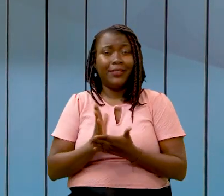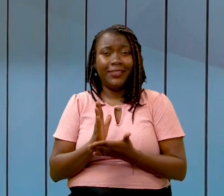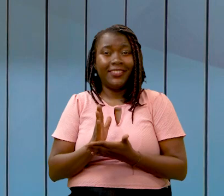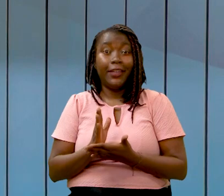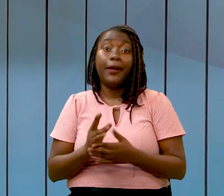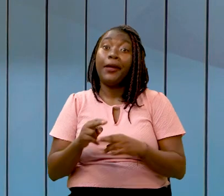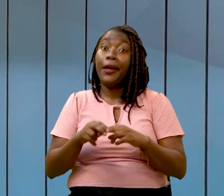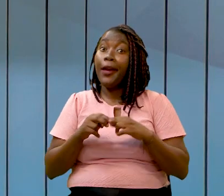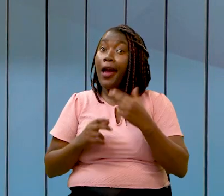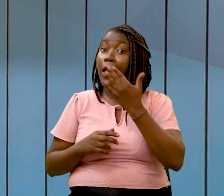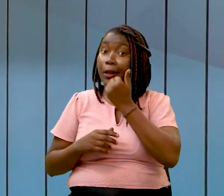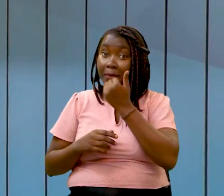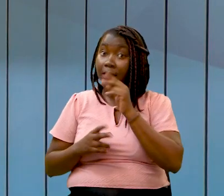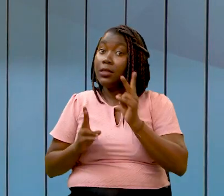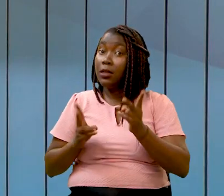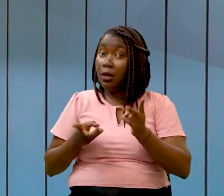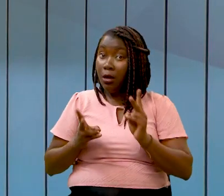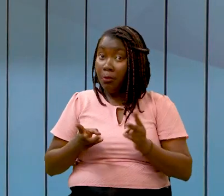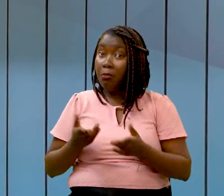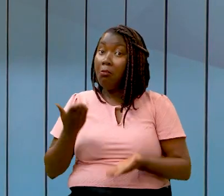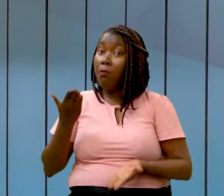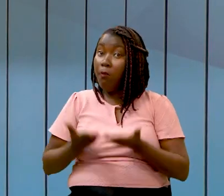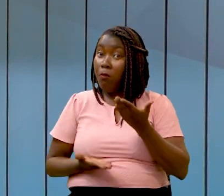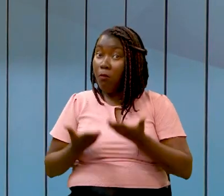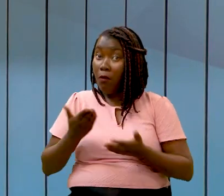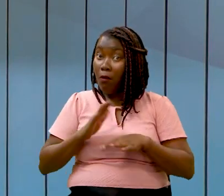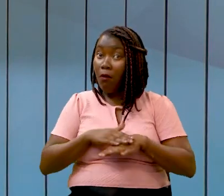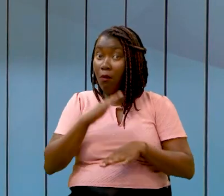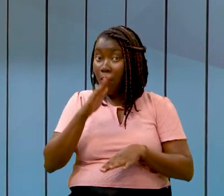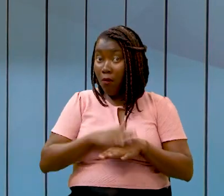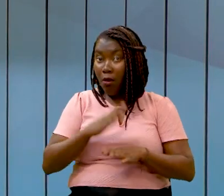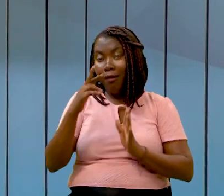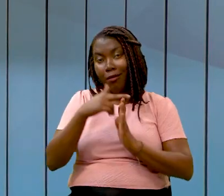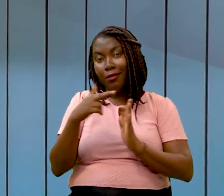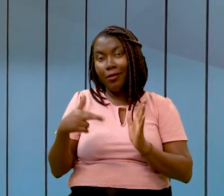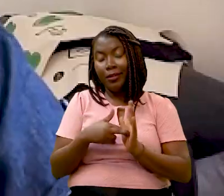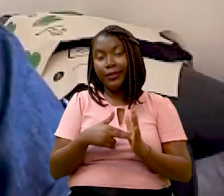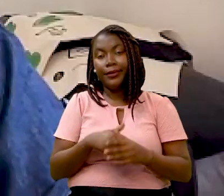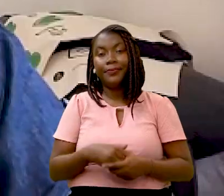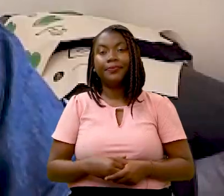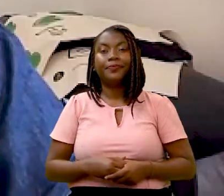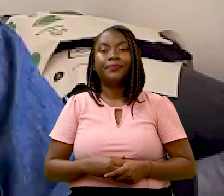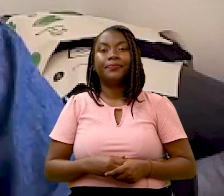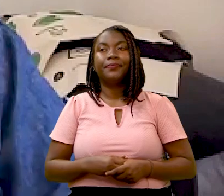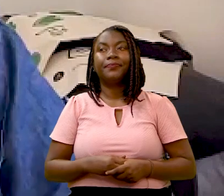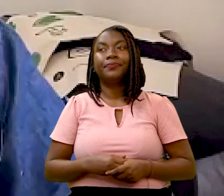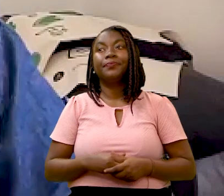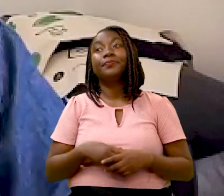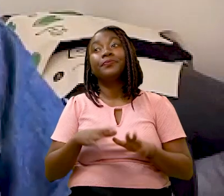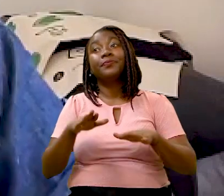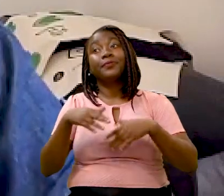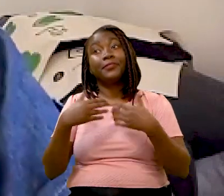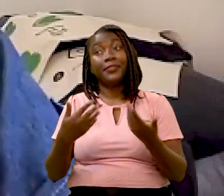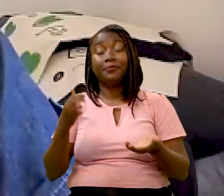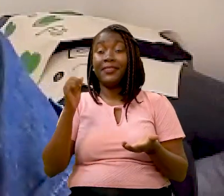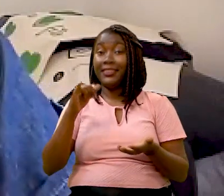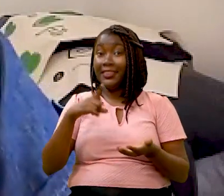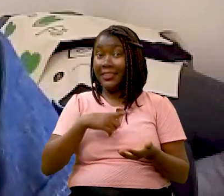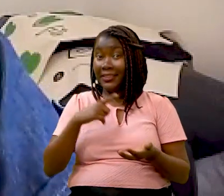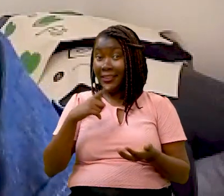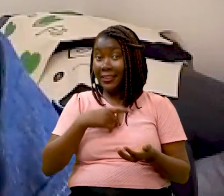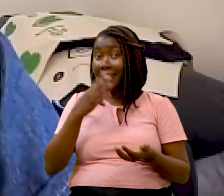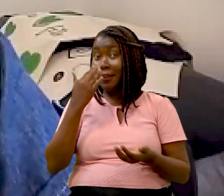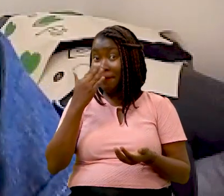Pelo fato da alimentação mesmo ser mais equilibrada, né? Regrada, vamos dizer assim. Então, se ela tiver essa